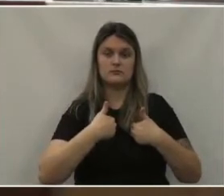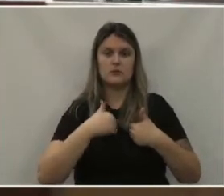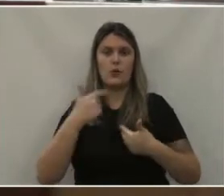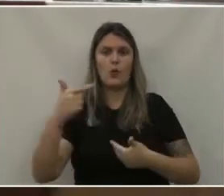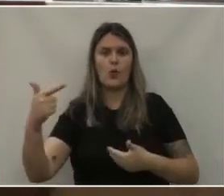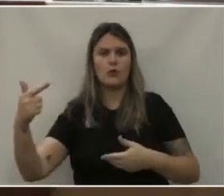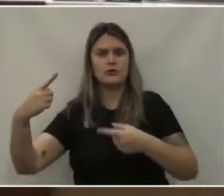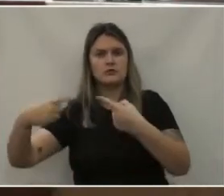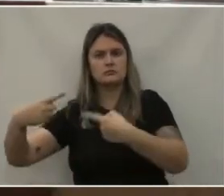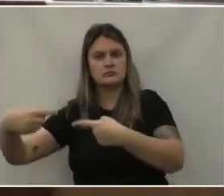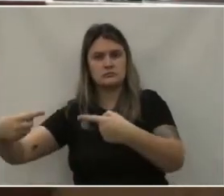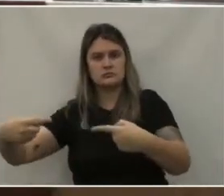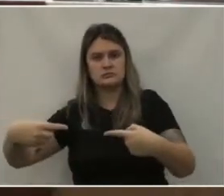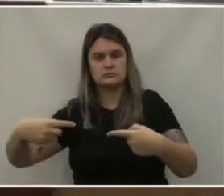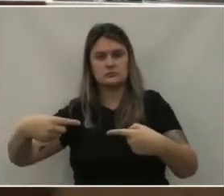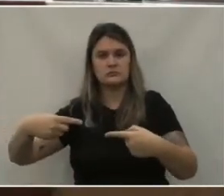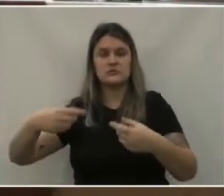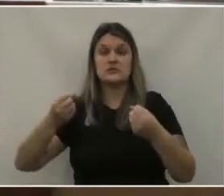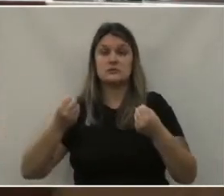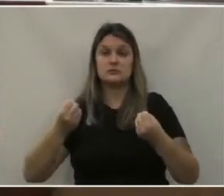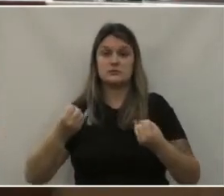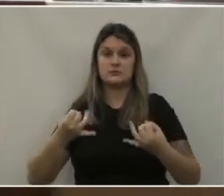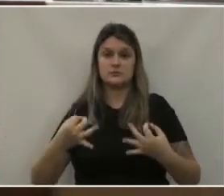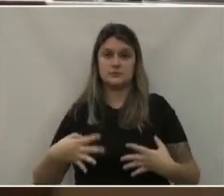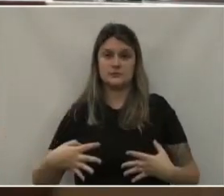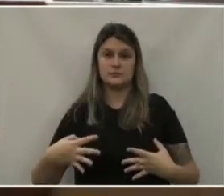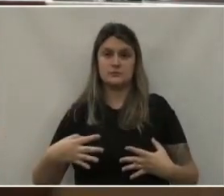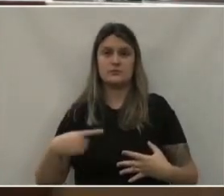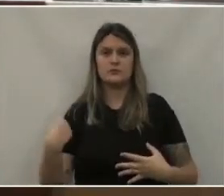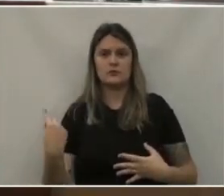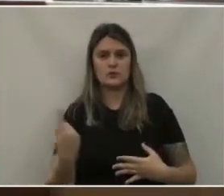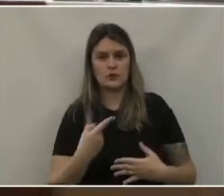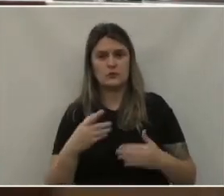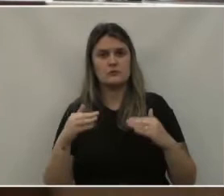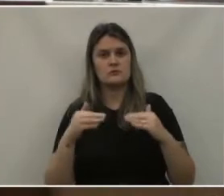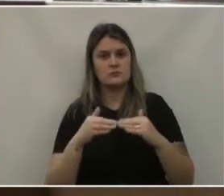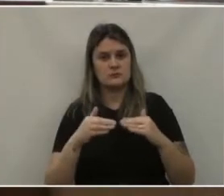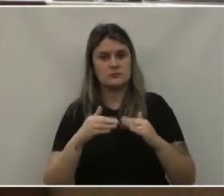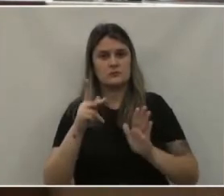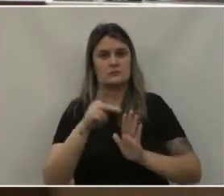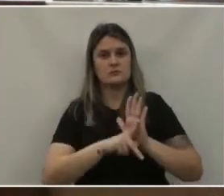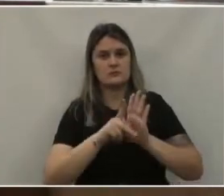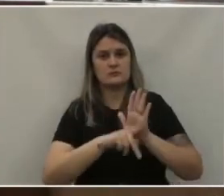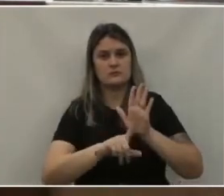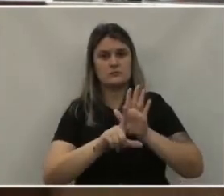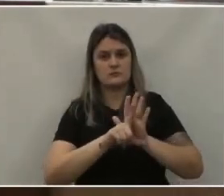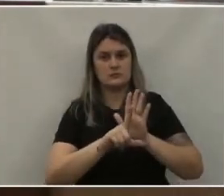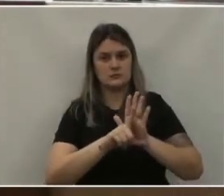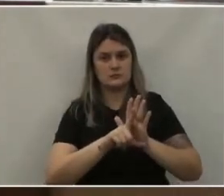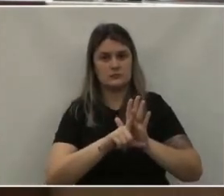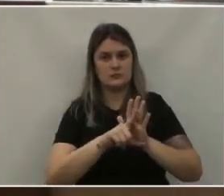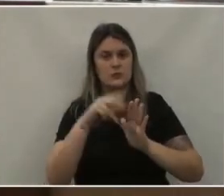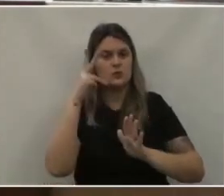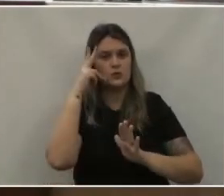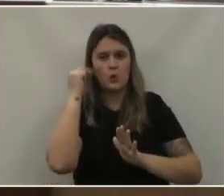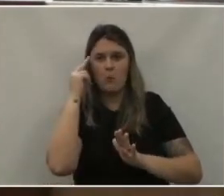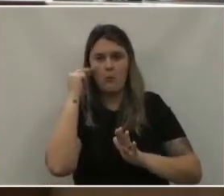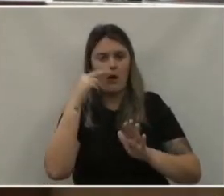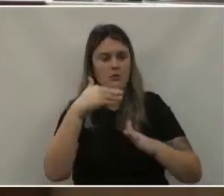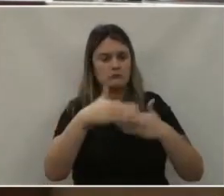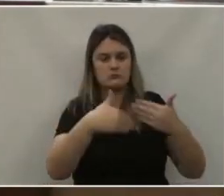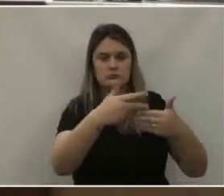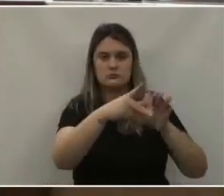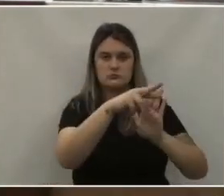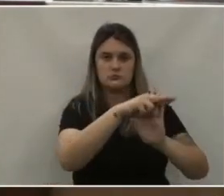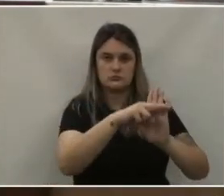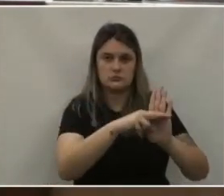da outras providências. Fundamentação. Somos de parecer favorável ao projeto em questão, devendo seguir os